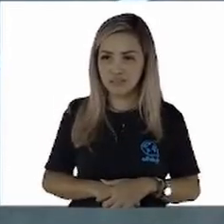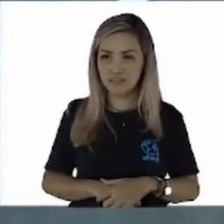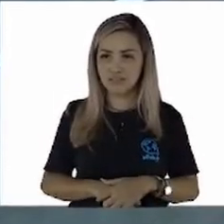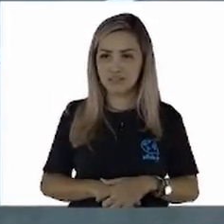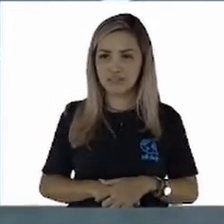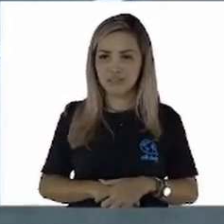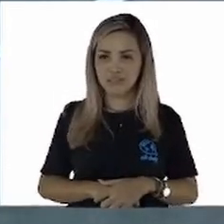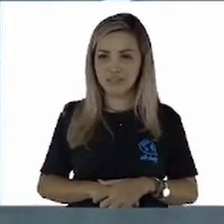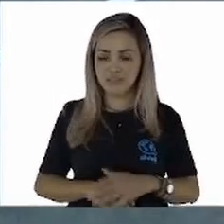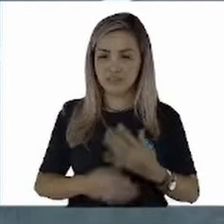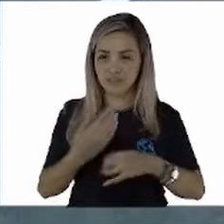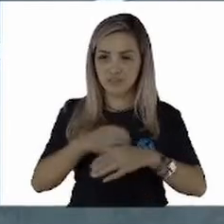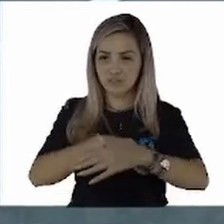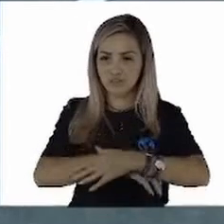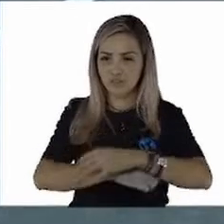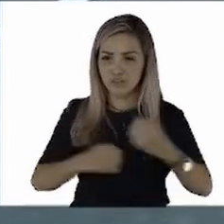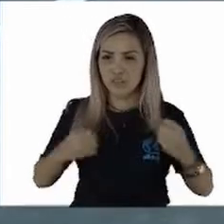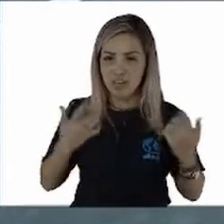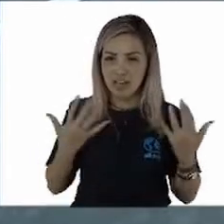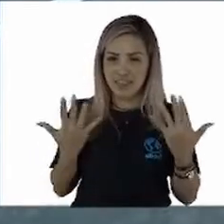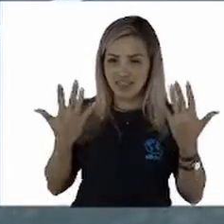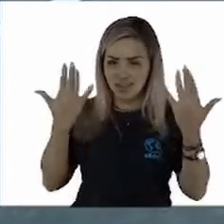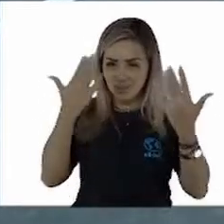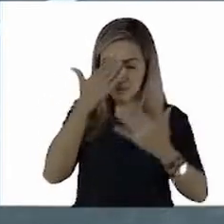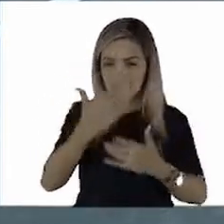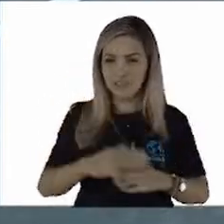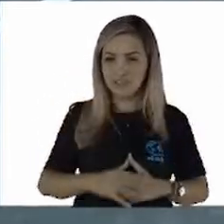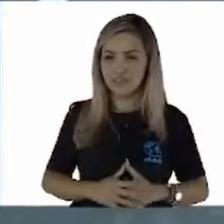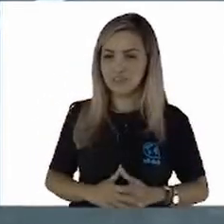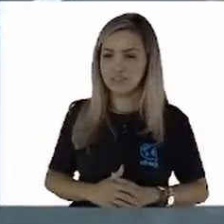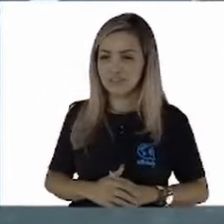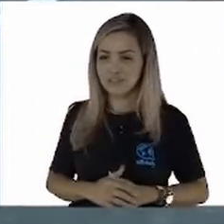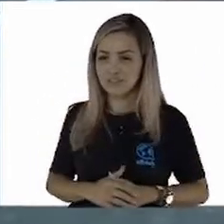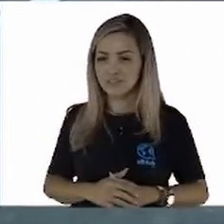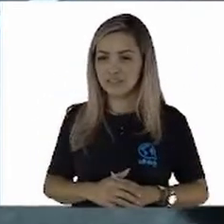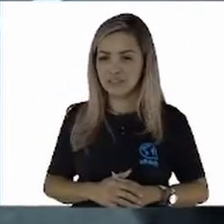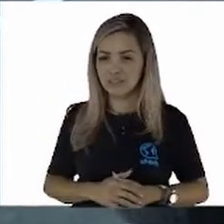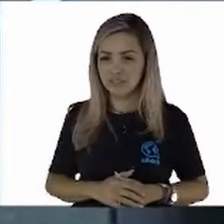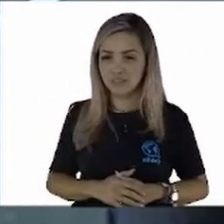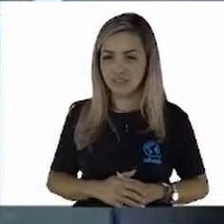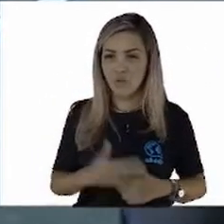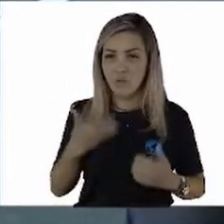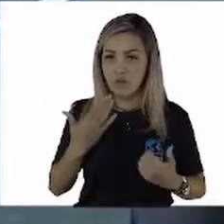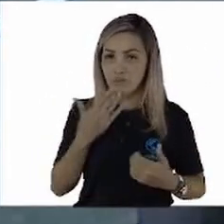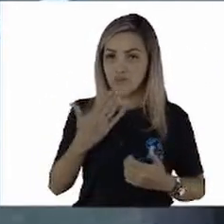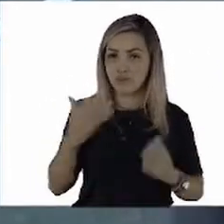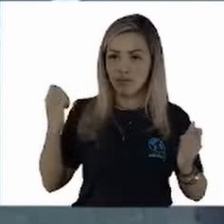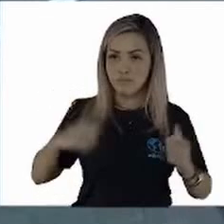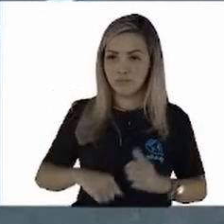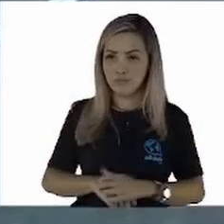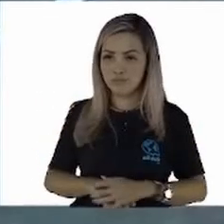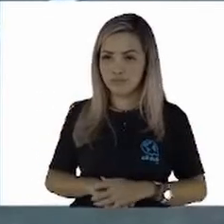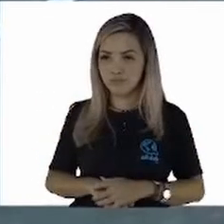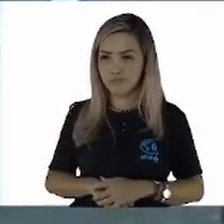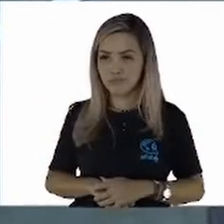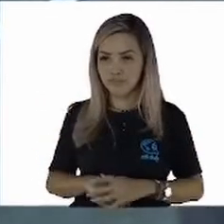Atenção. Descruza os braços também, irmão, pra energia fluir. Obrigado. Isso. Suspende quando eu pedir abaixa. Atenção. Vitor Hugo é testemunha da